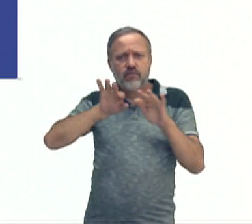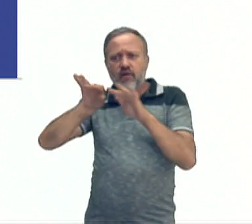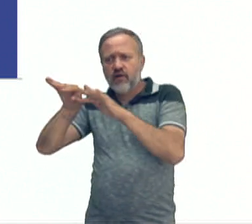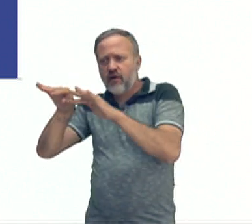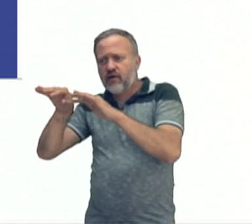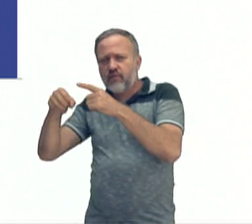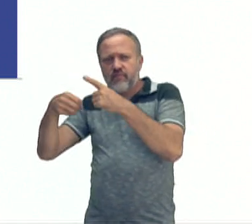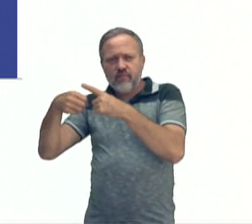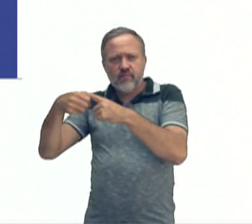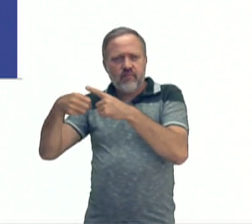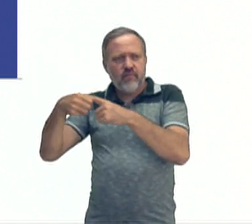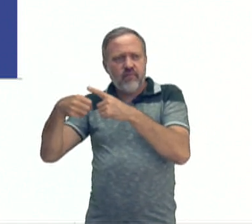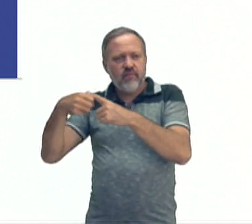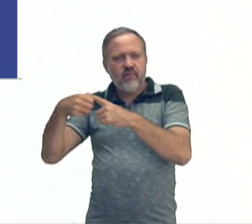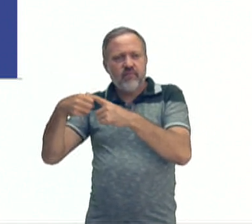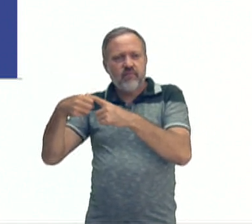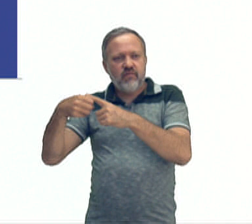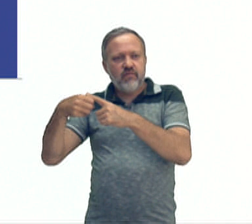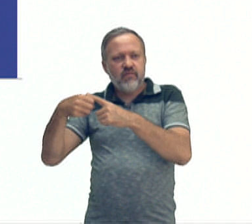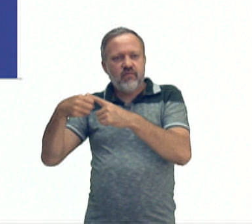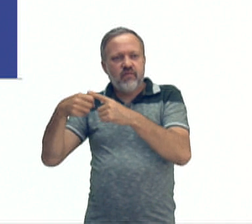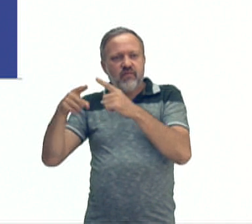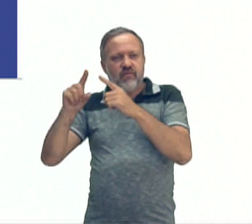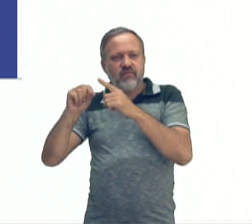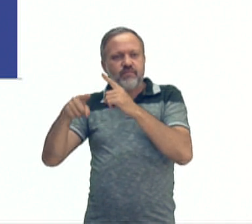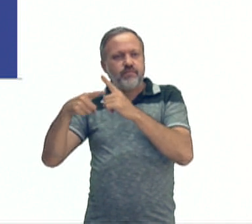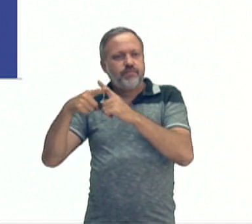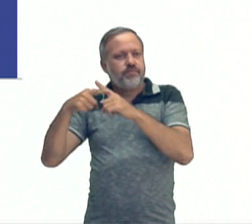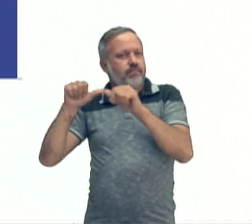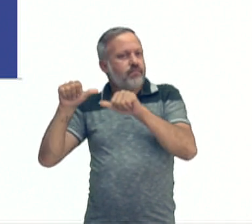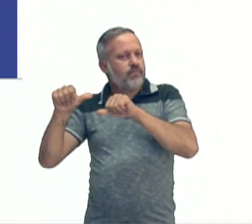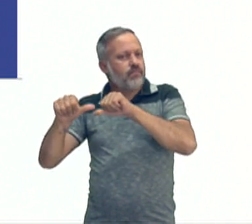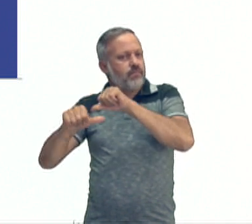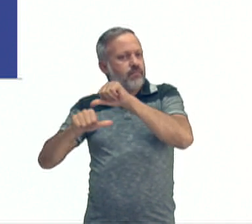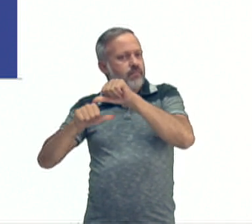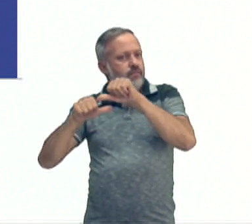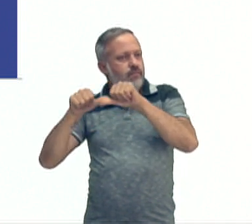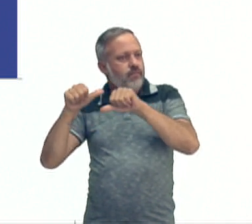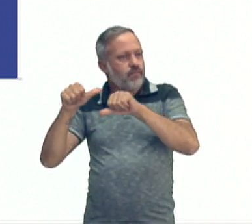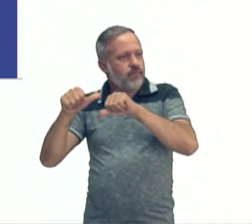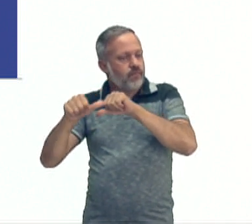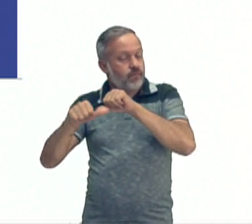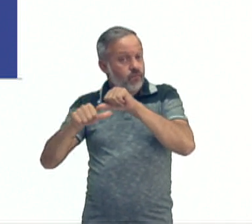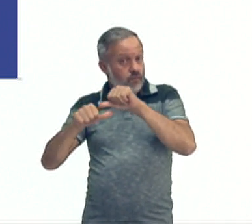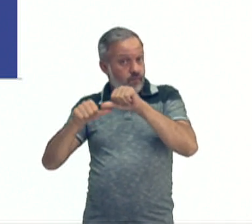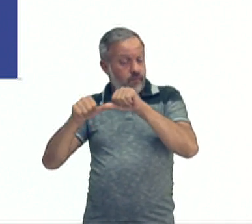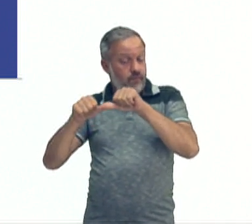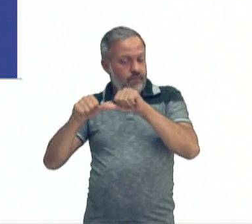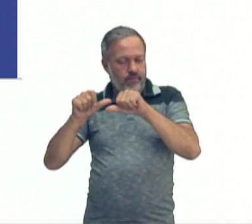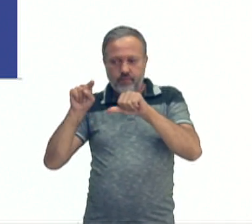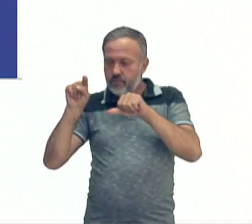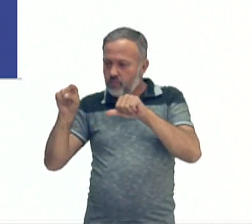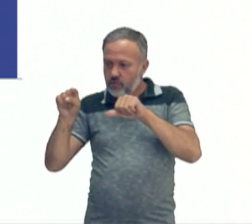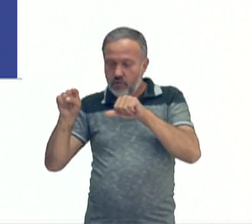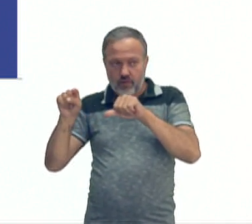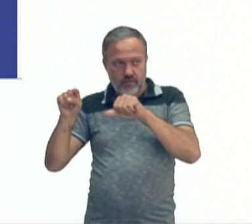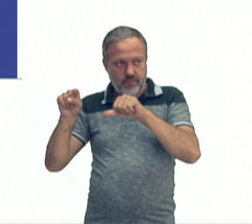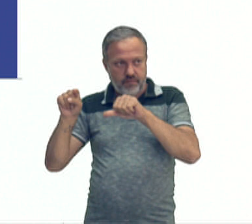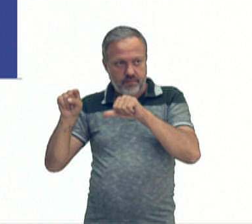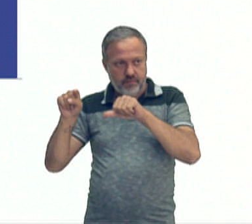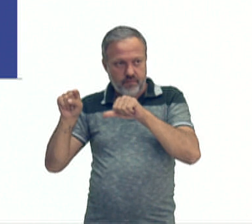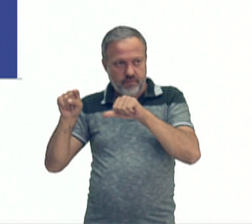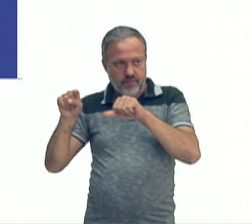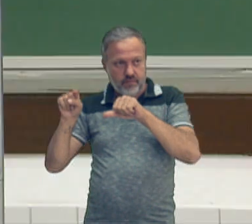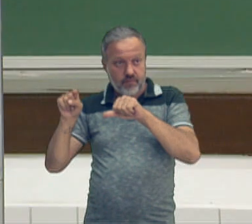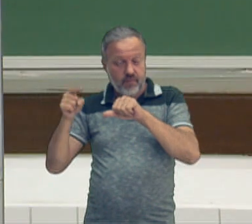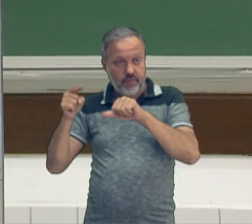que movimentou essa trajetória, né, dessa questão aí, dessa processo migratório,